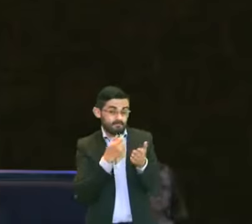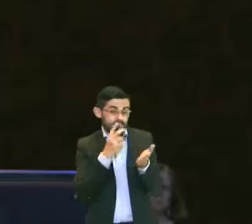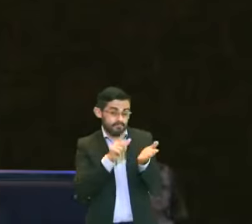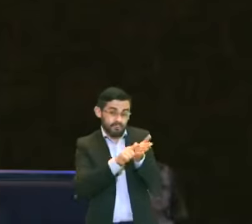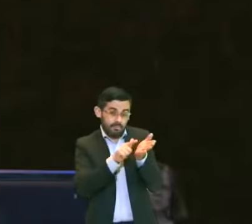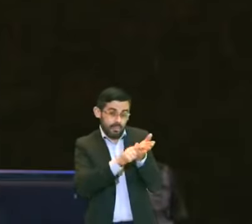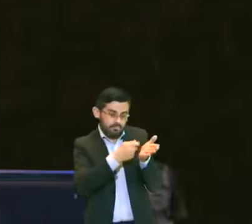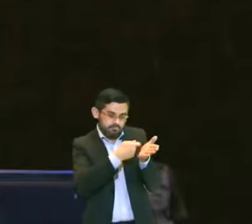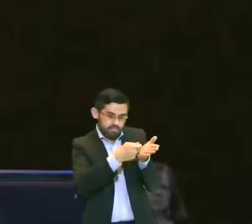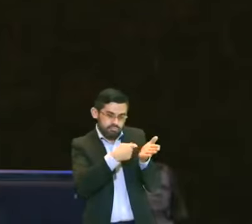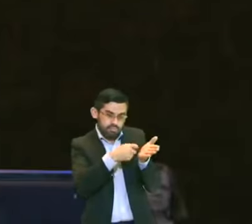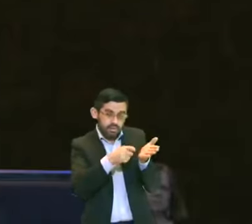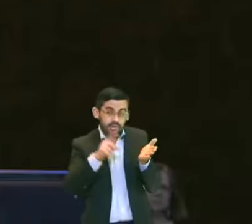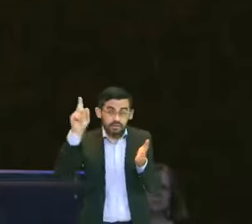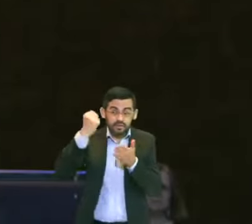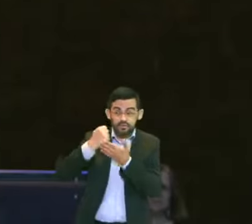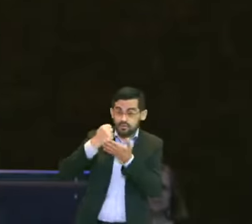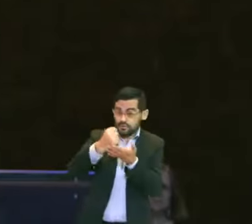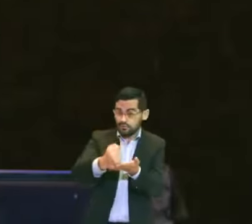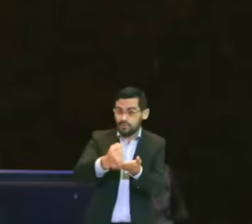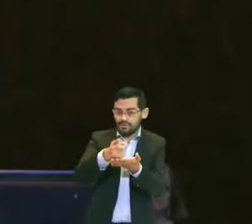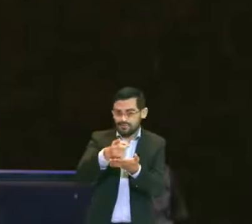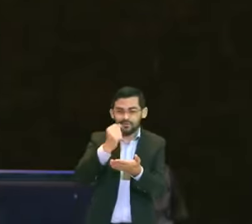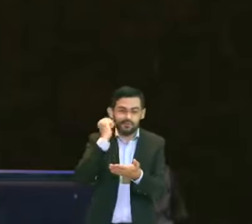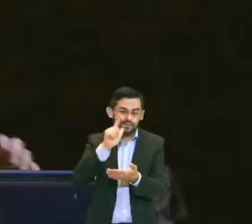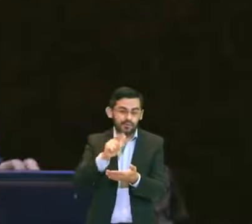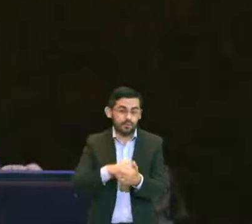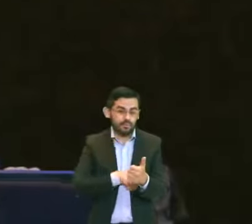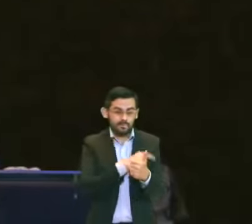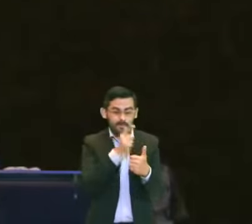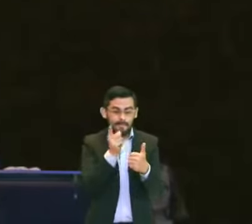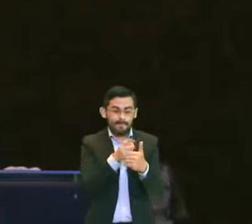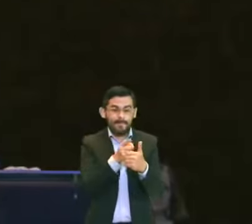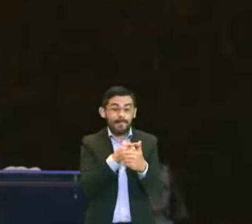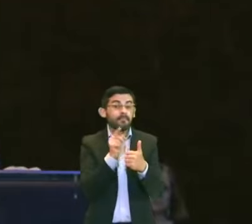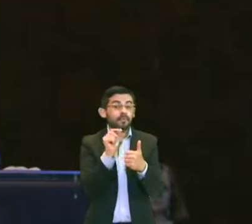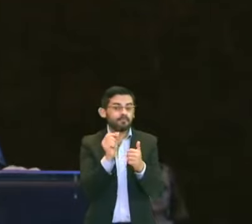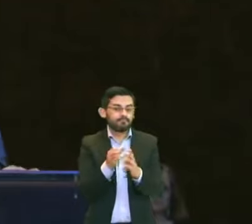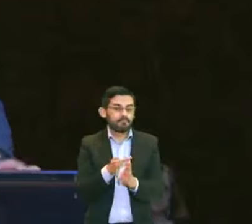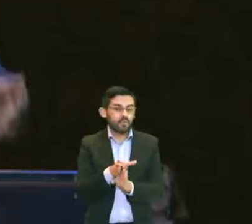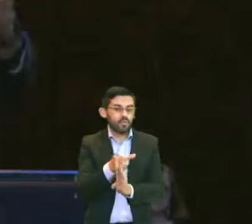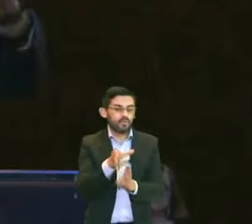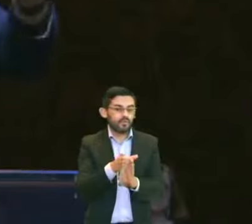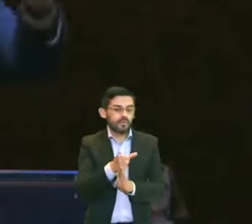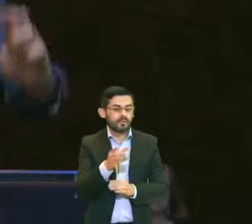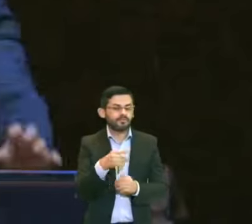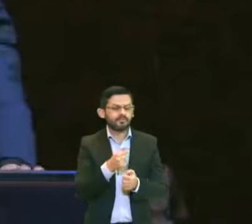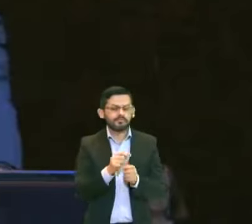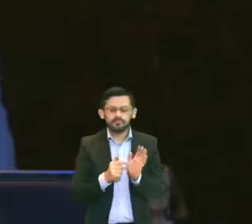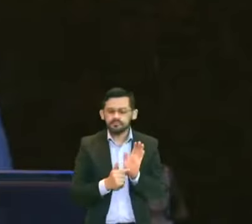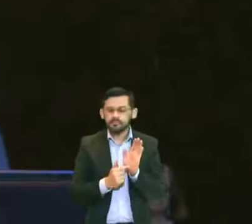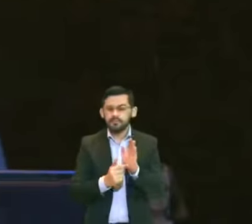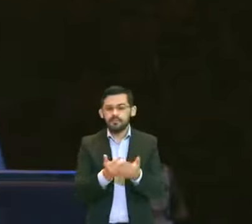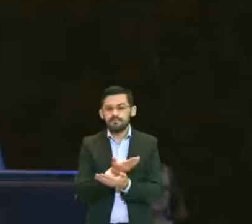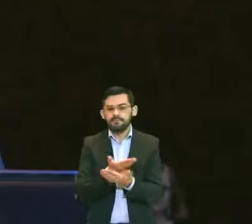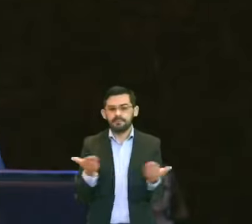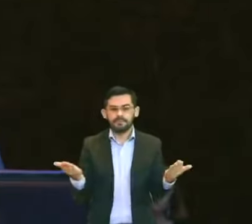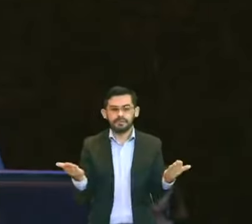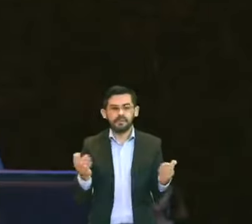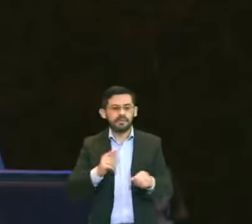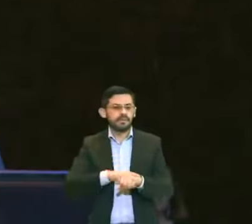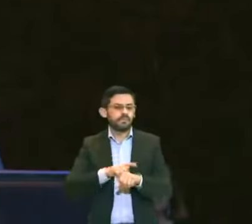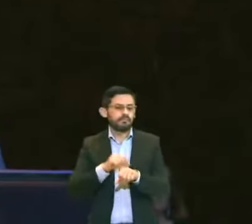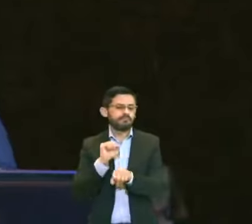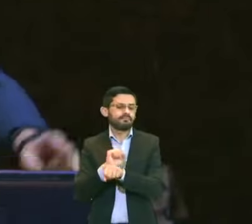aí. Deus vai te ajudar. Amém? Primeiro conselho que eu queria deixar para você no